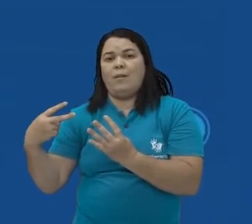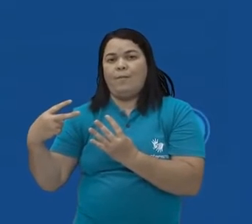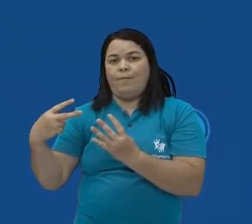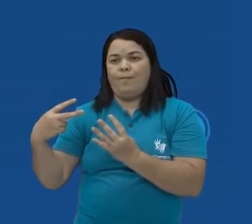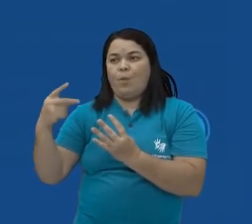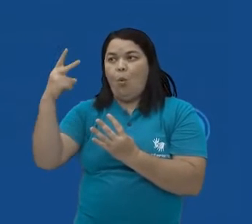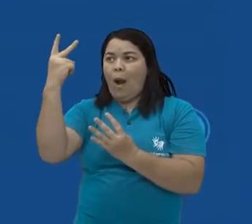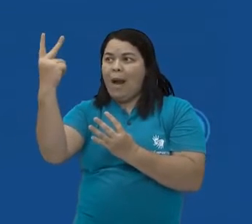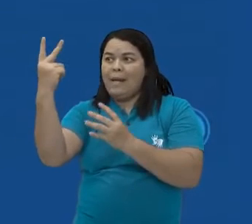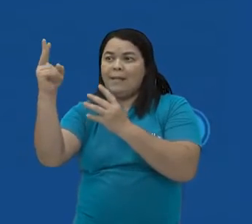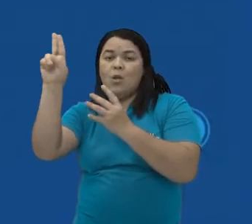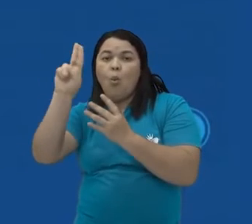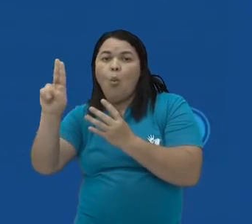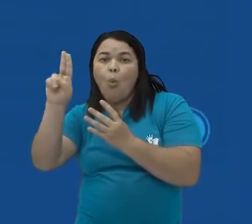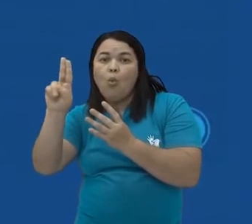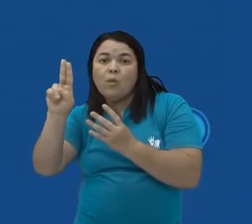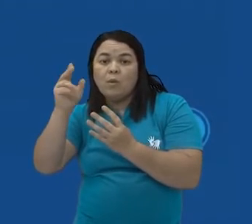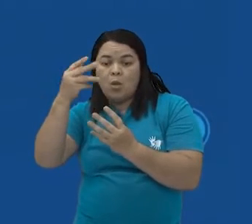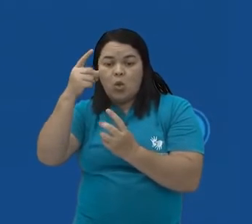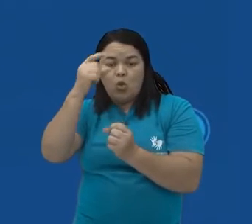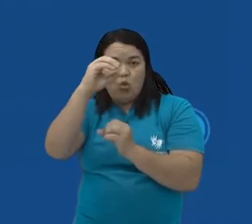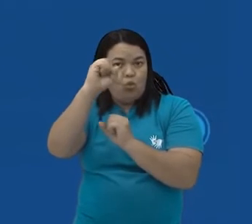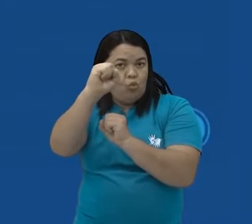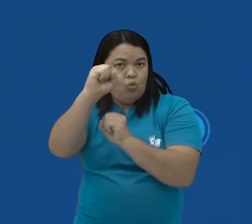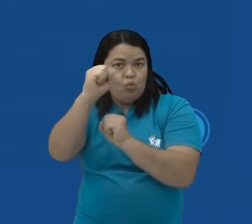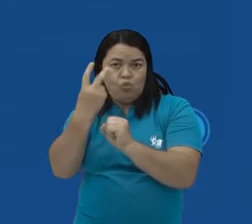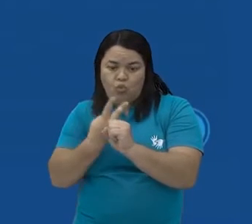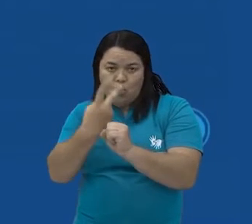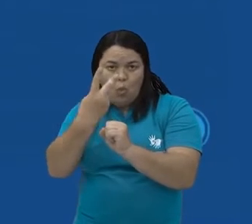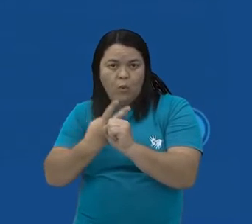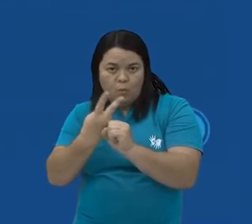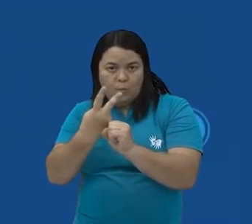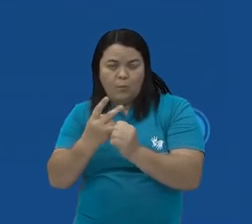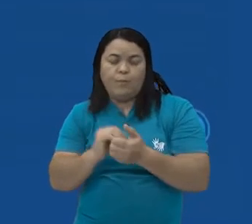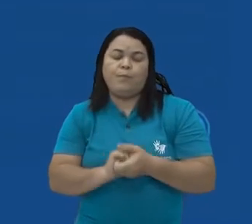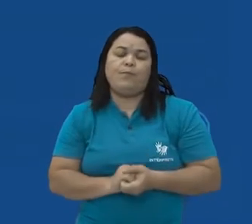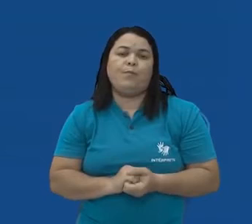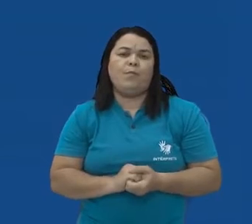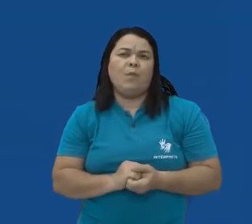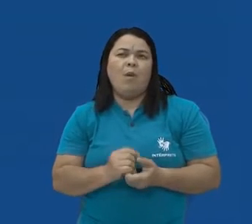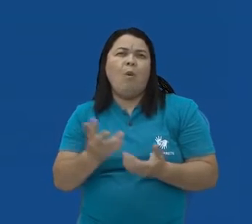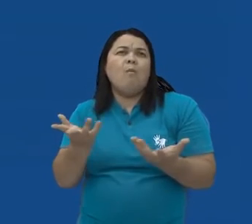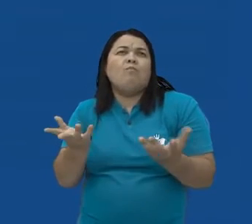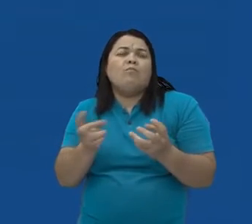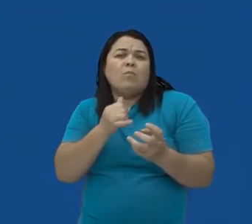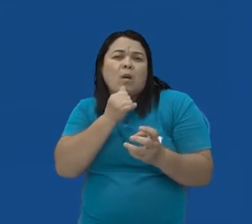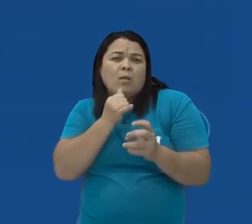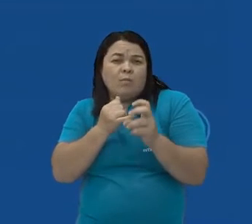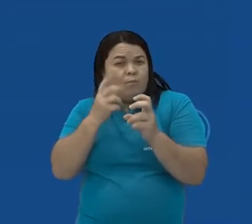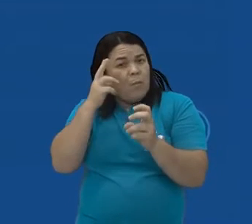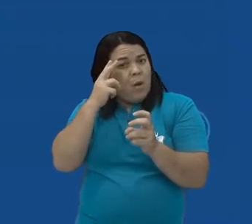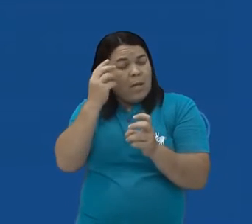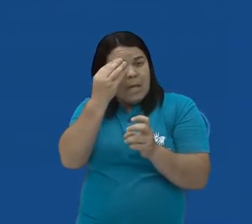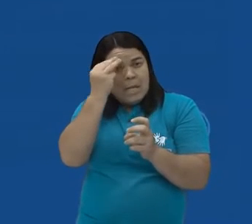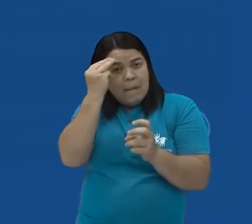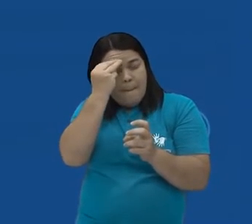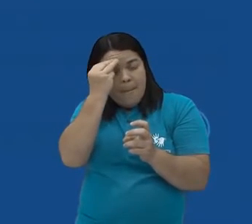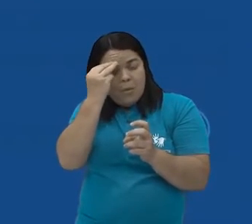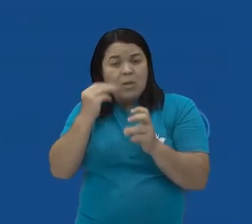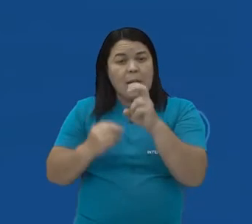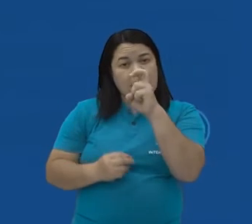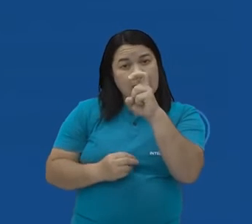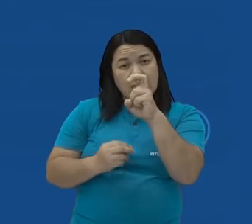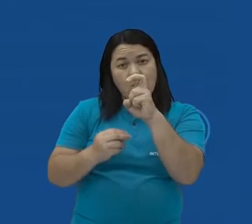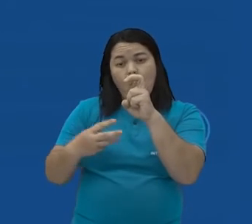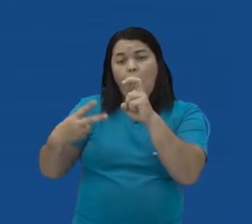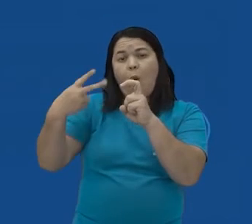que 5 ao quadrado é a mesma coisa do que multiplicar 5 vezes 5. Assim como também